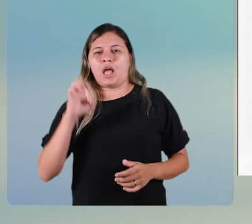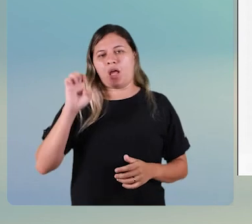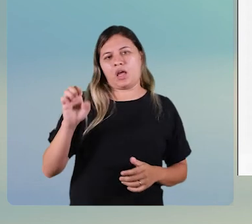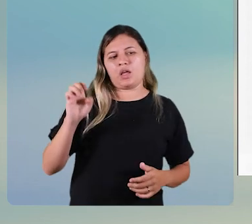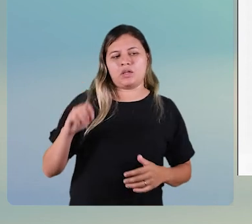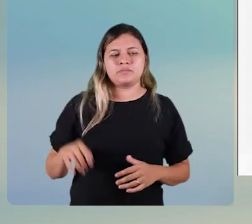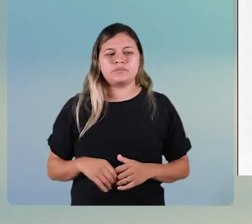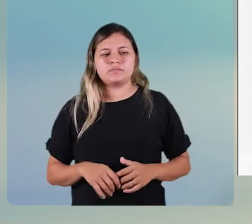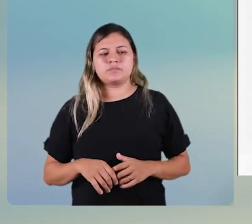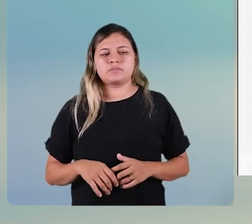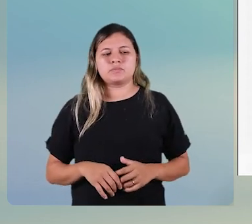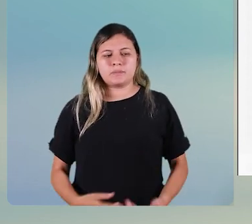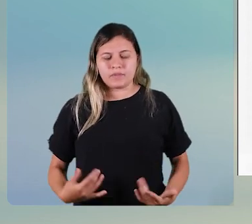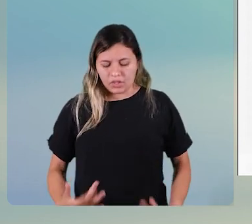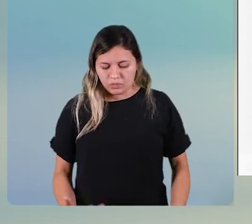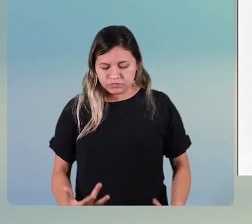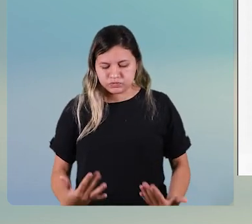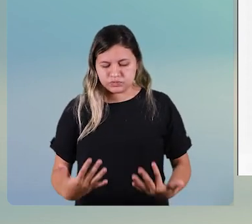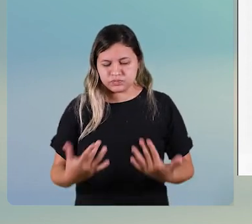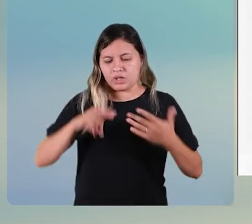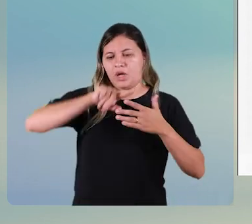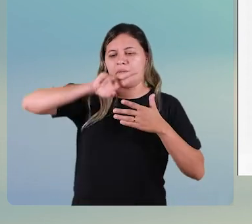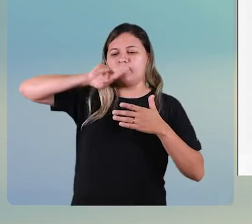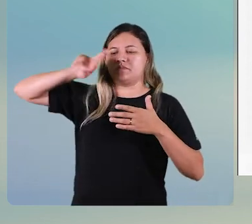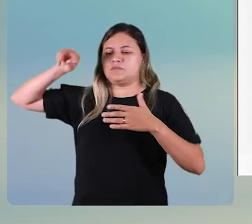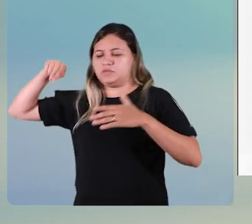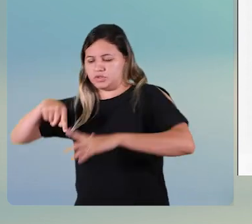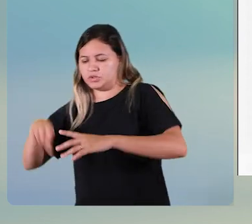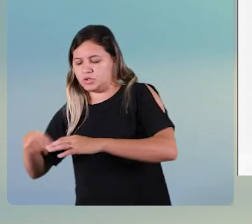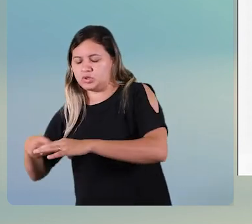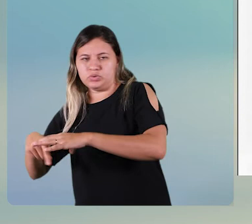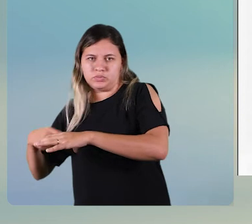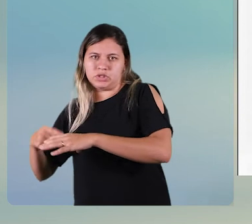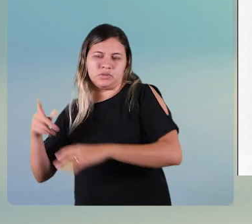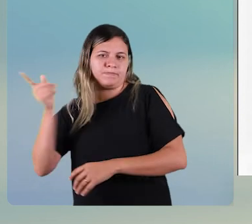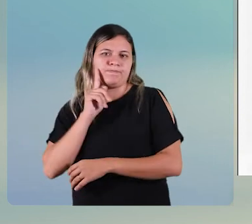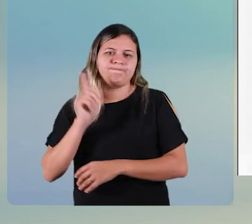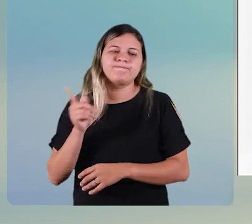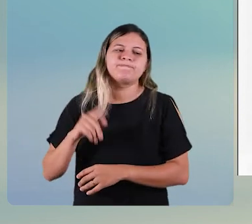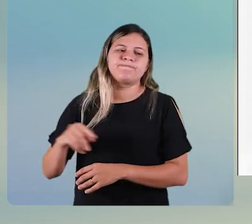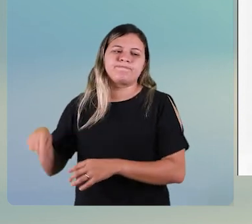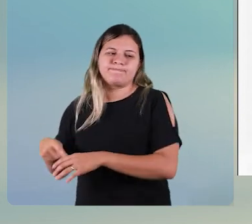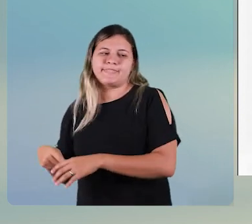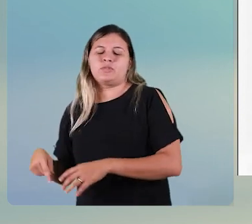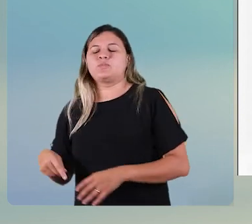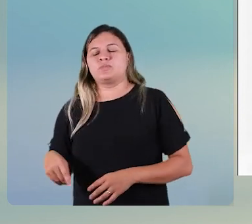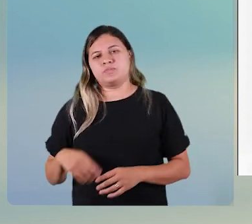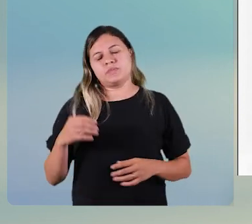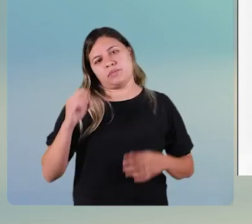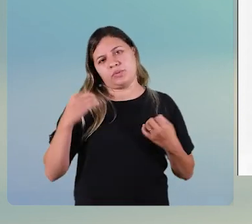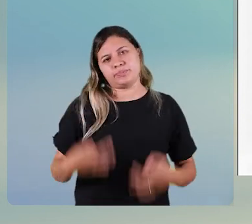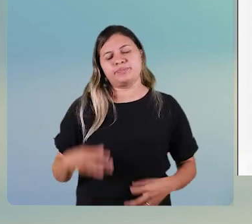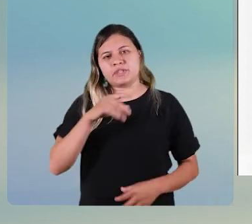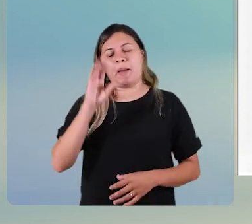de água sobre as pás da turbina, também não. Porque o vapor de água é o que vai movimentar as turbinas e até então ele não foi lançado nas águas, né? Tá